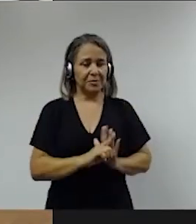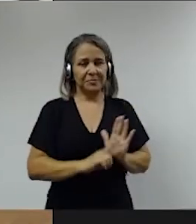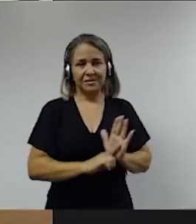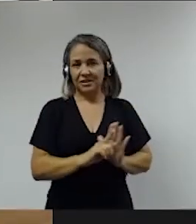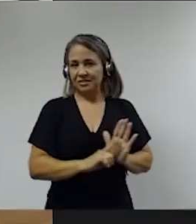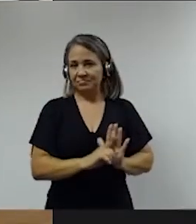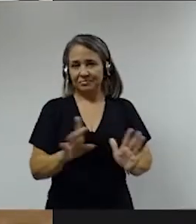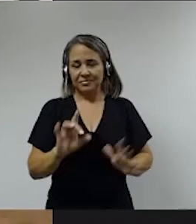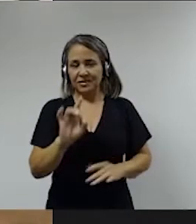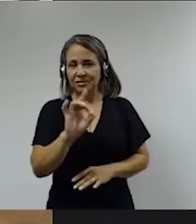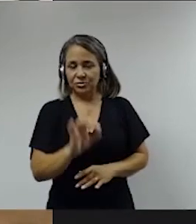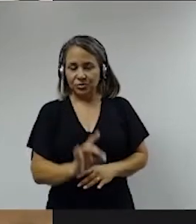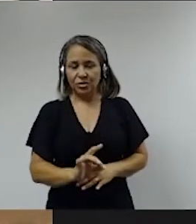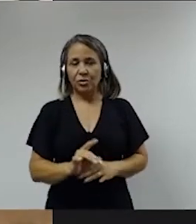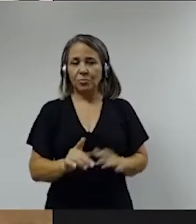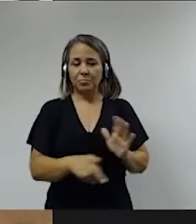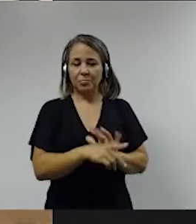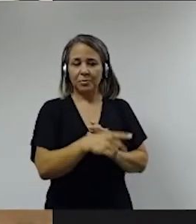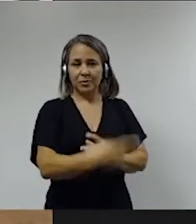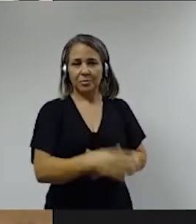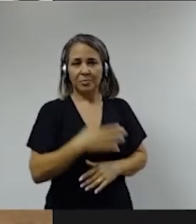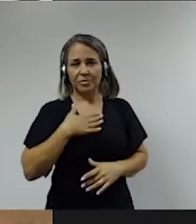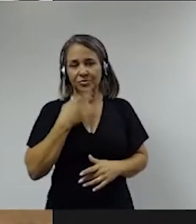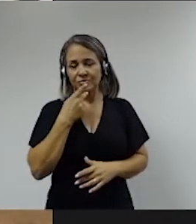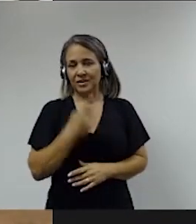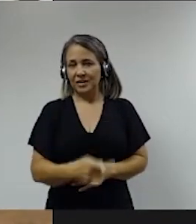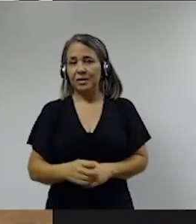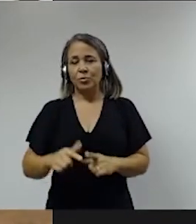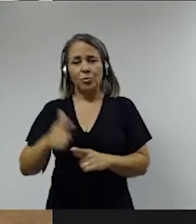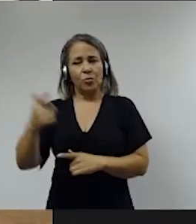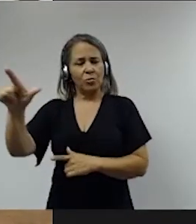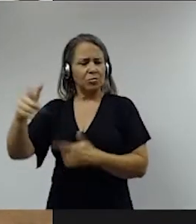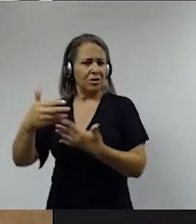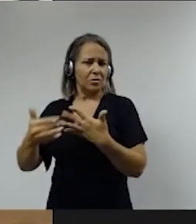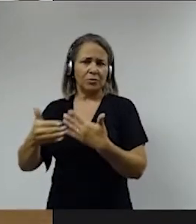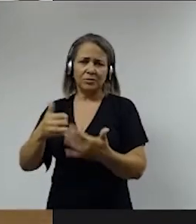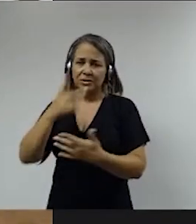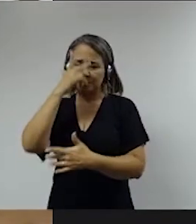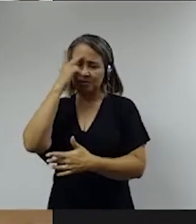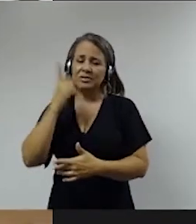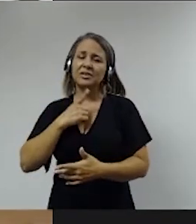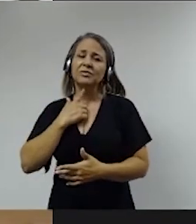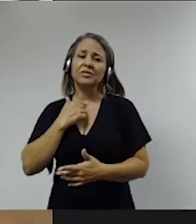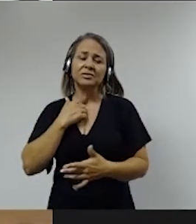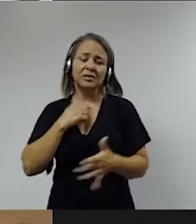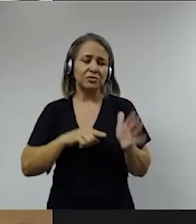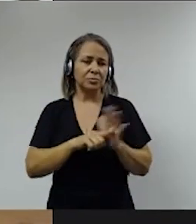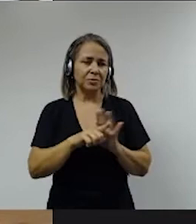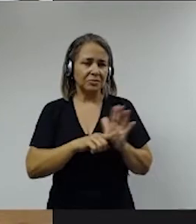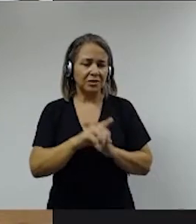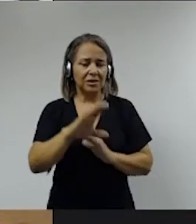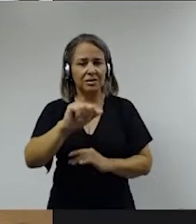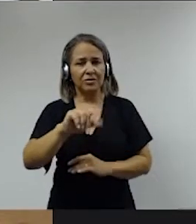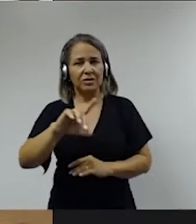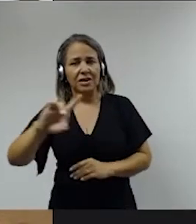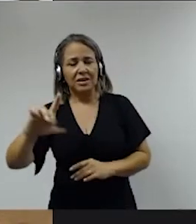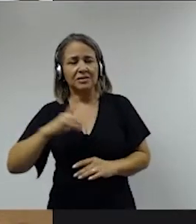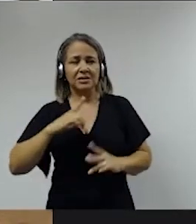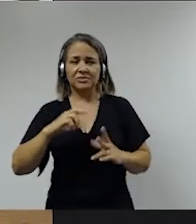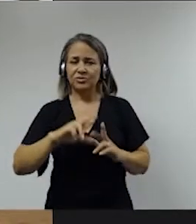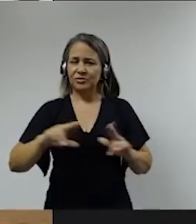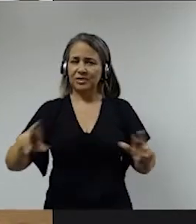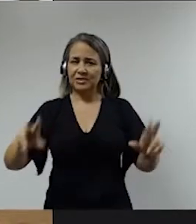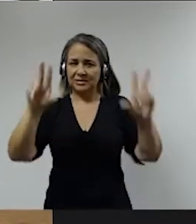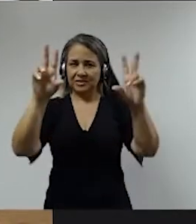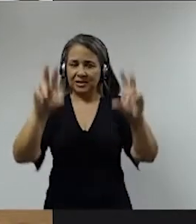perguntas, não só específicas em relação à minha fala, mas qualquer outra que as pessoas tenham interesse em relação ao CAD, e tem vários temas interessantes,